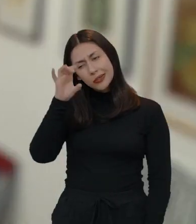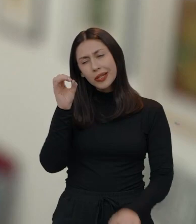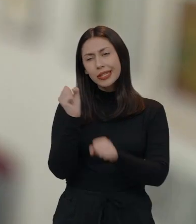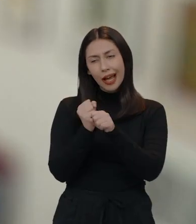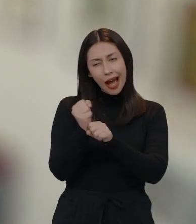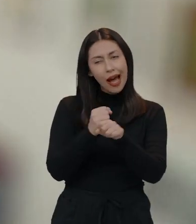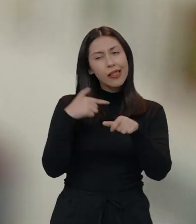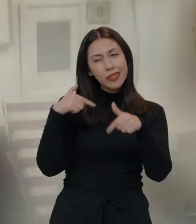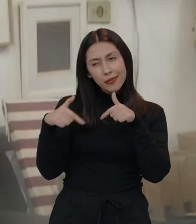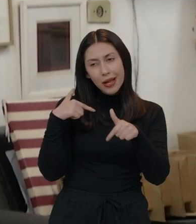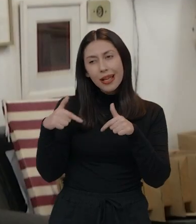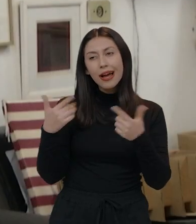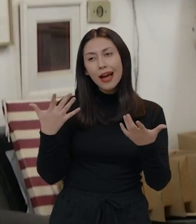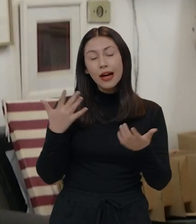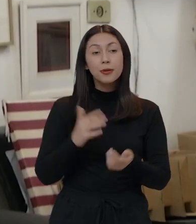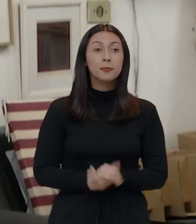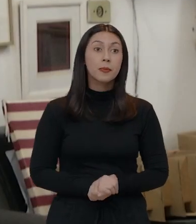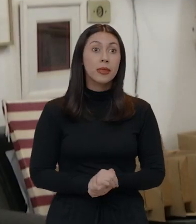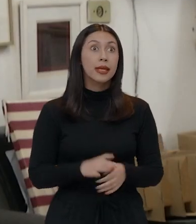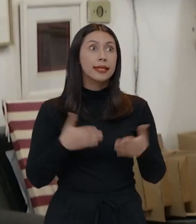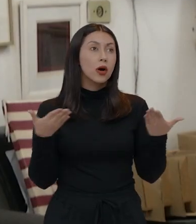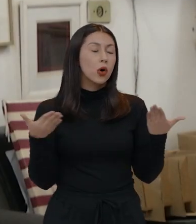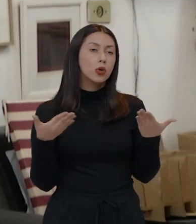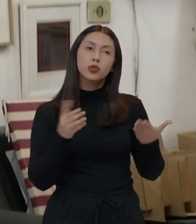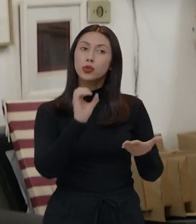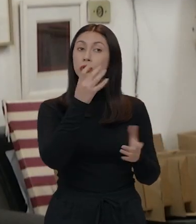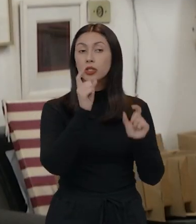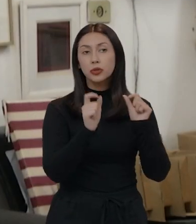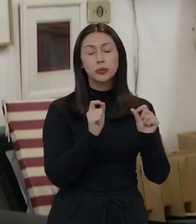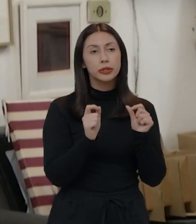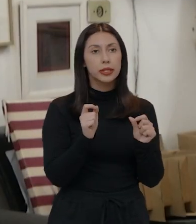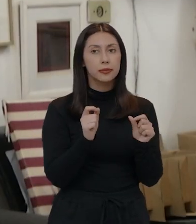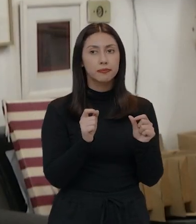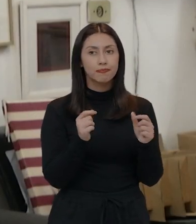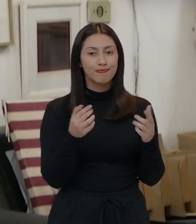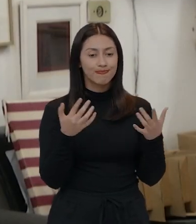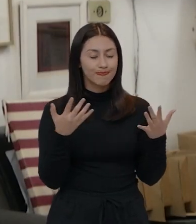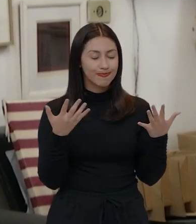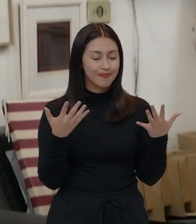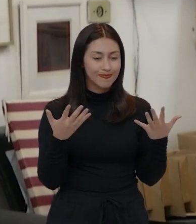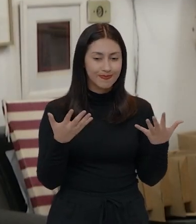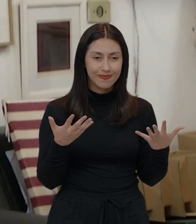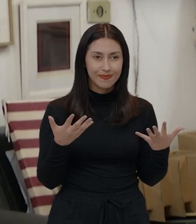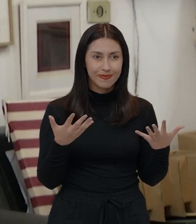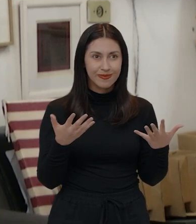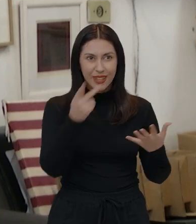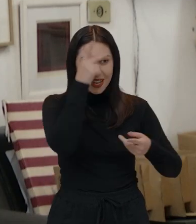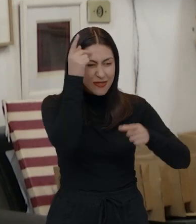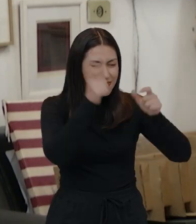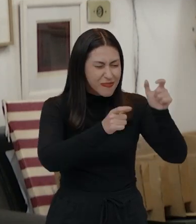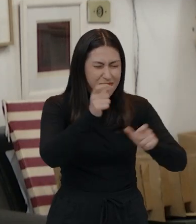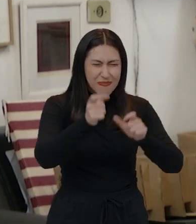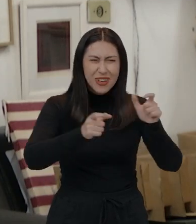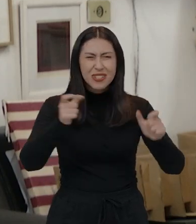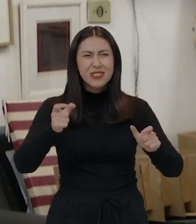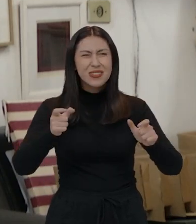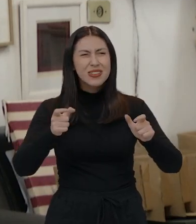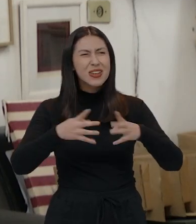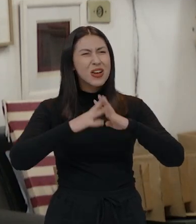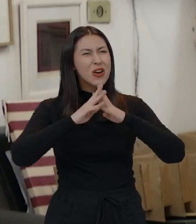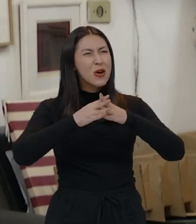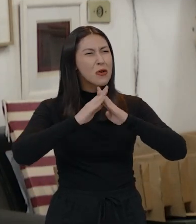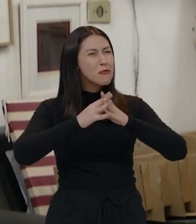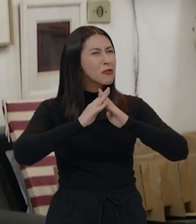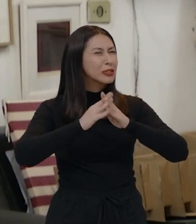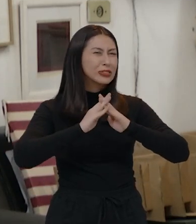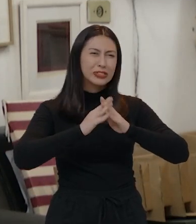né? Correto. Hoje em dia, o que acontece? Os caras não tem um... É muita gente... confundindo as